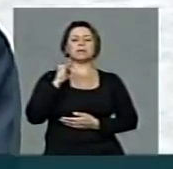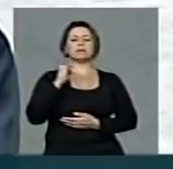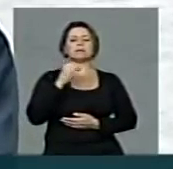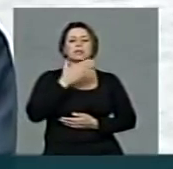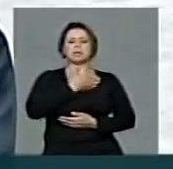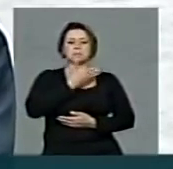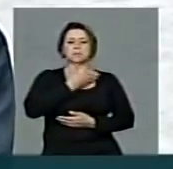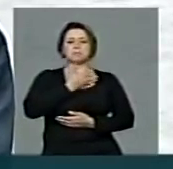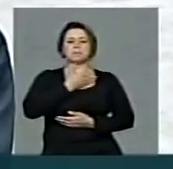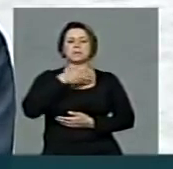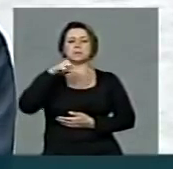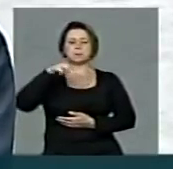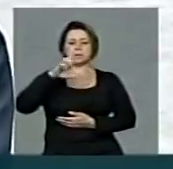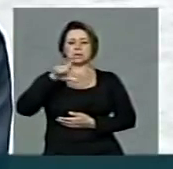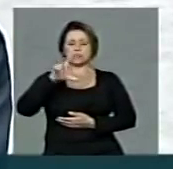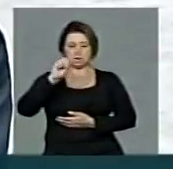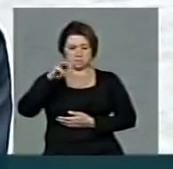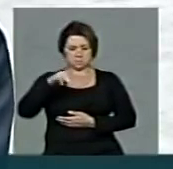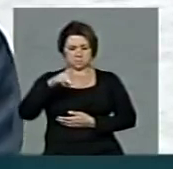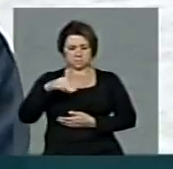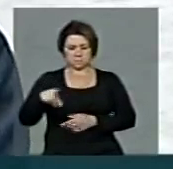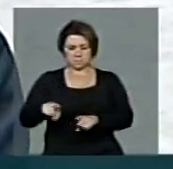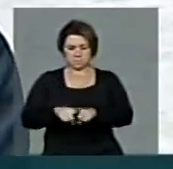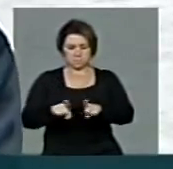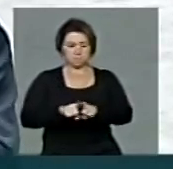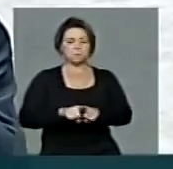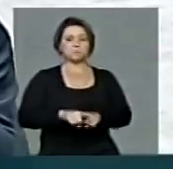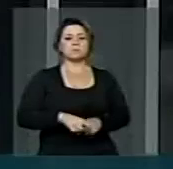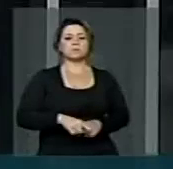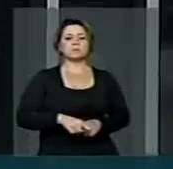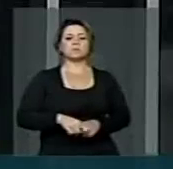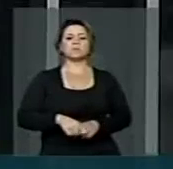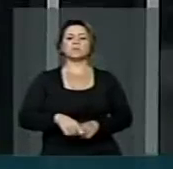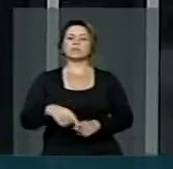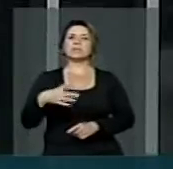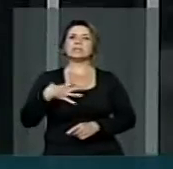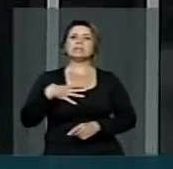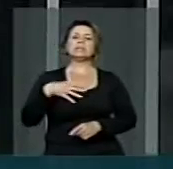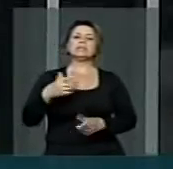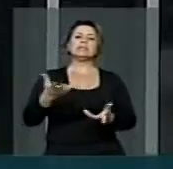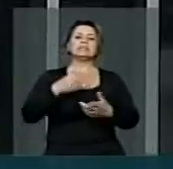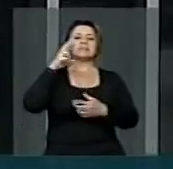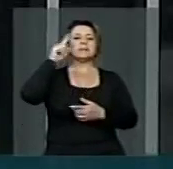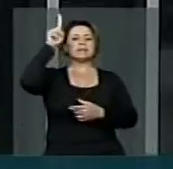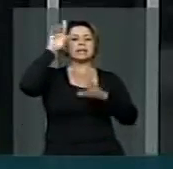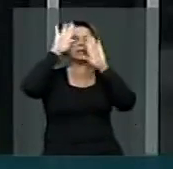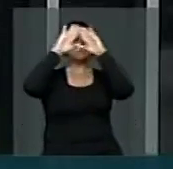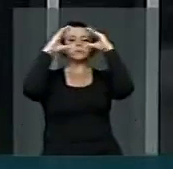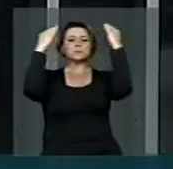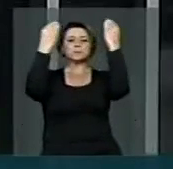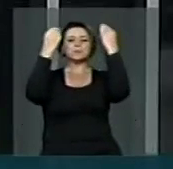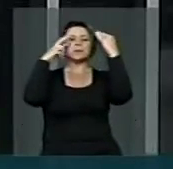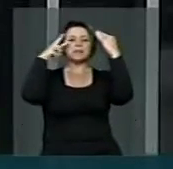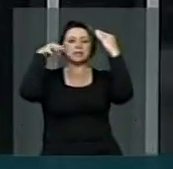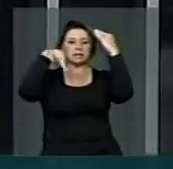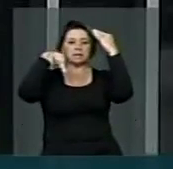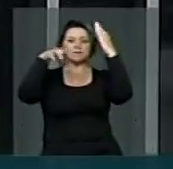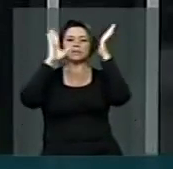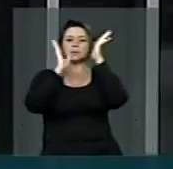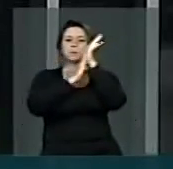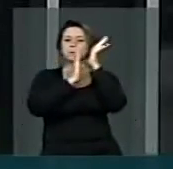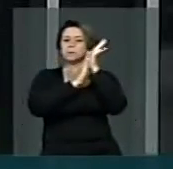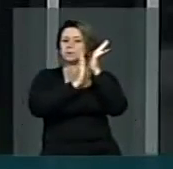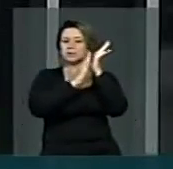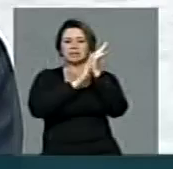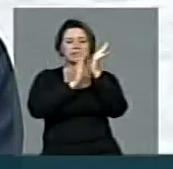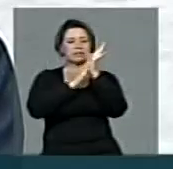que era afilhado de Nossa Senhora no céu, está vibrando e aplaudindo esse